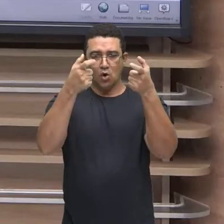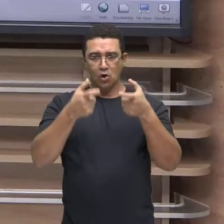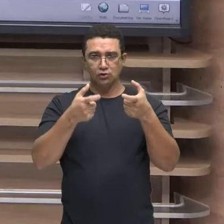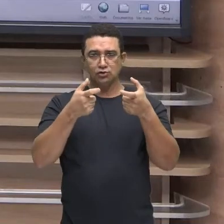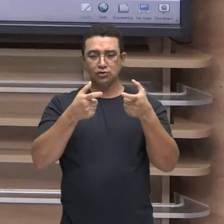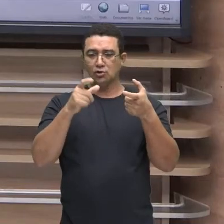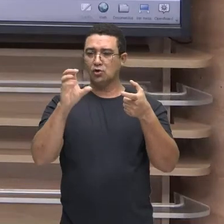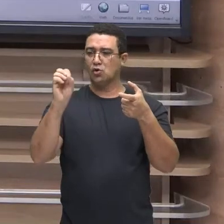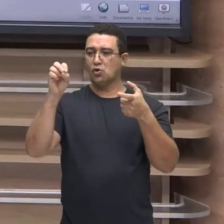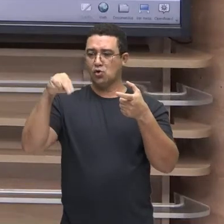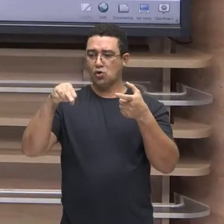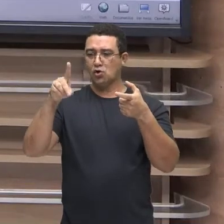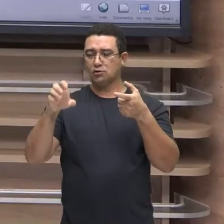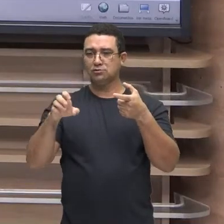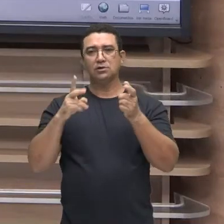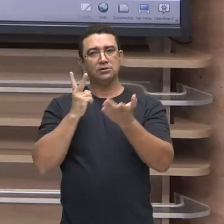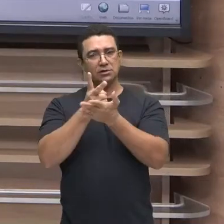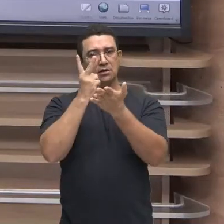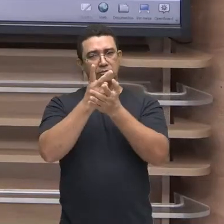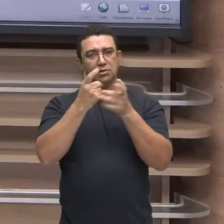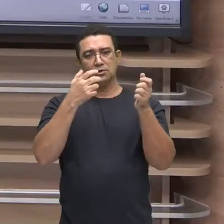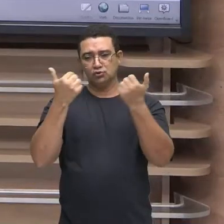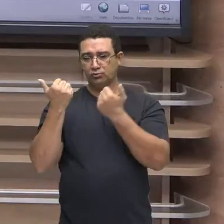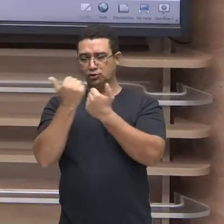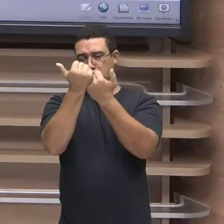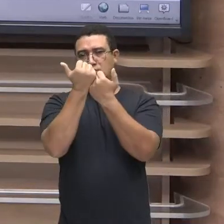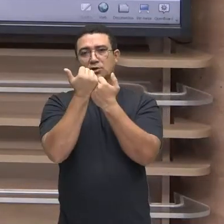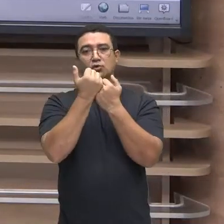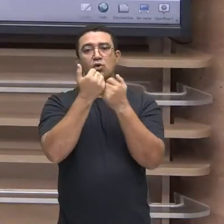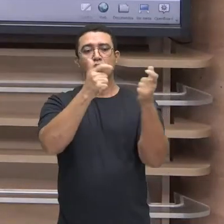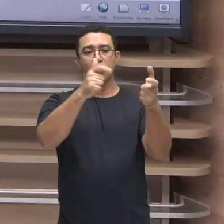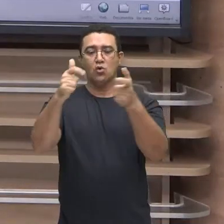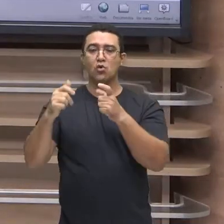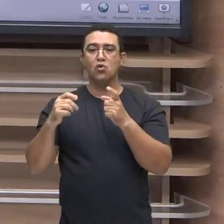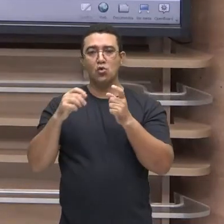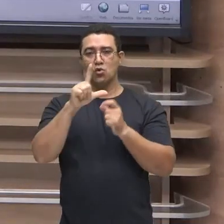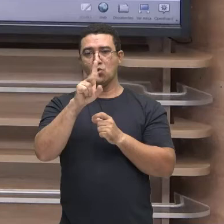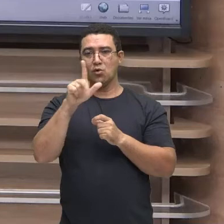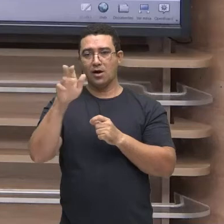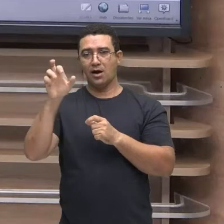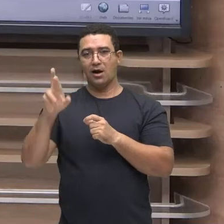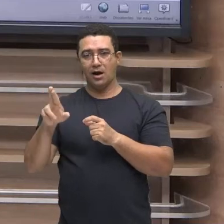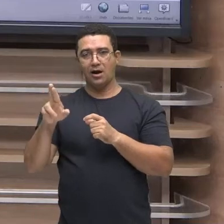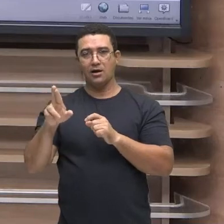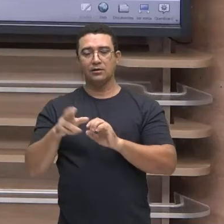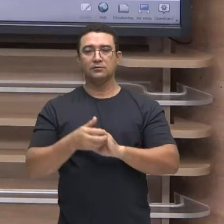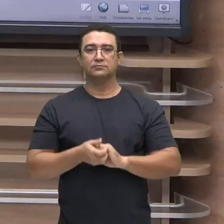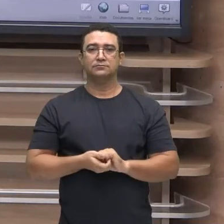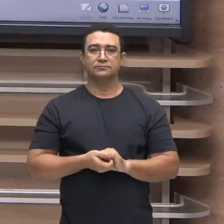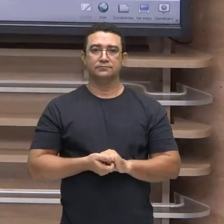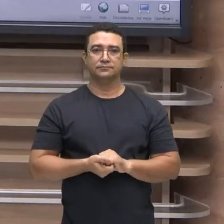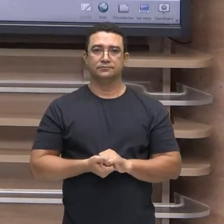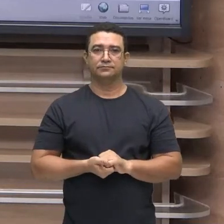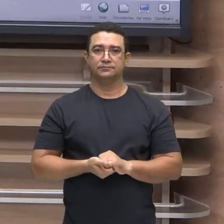tá? Referência a lugar, substituiu o lugar onde se trata do